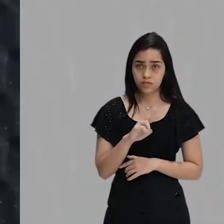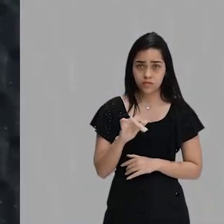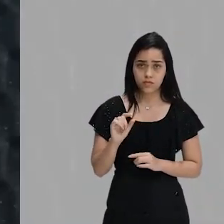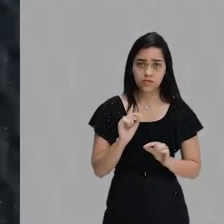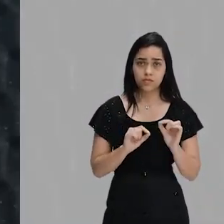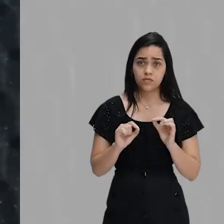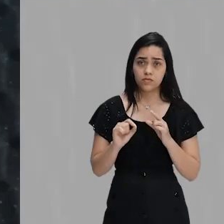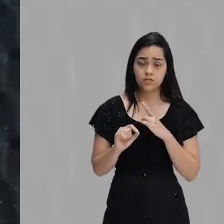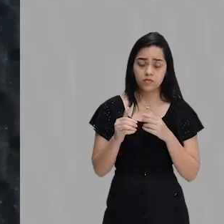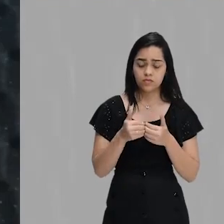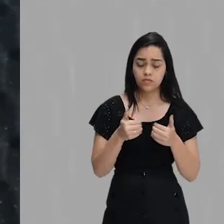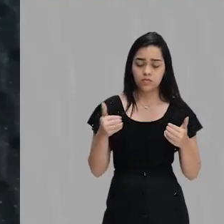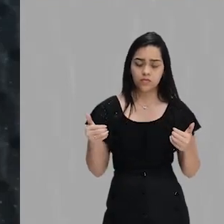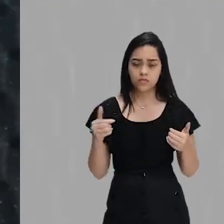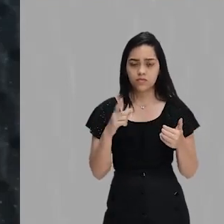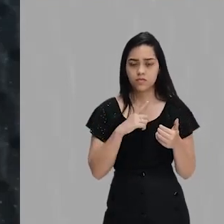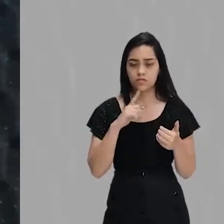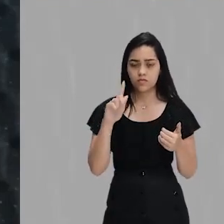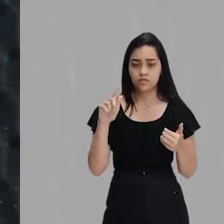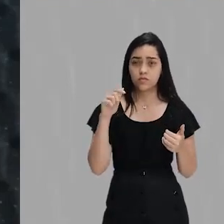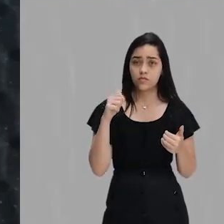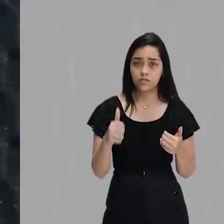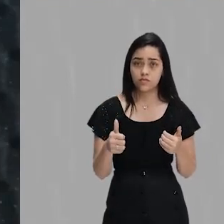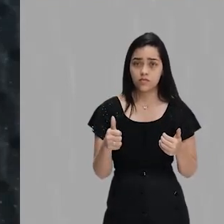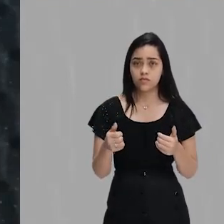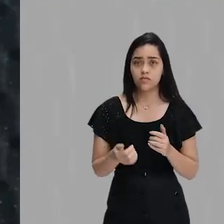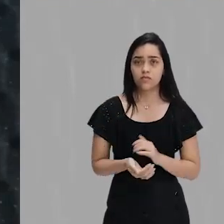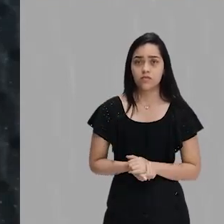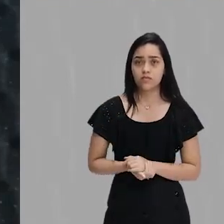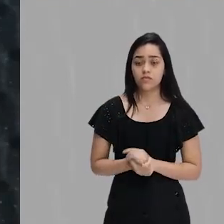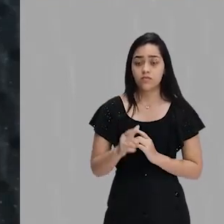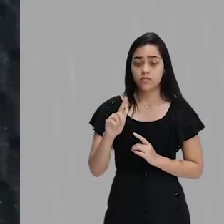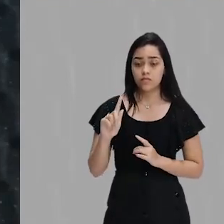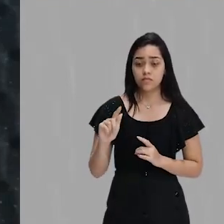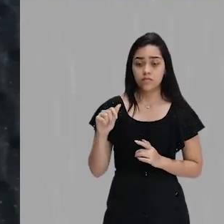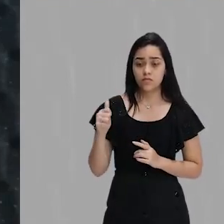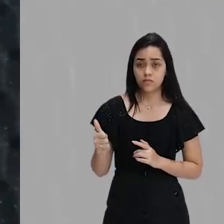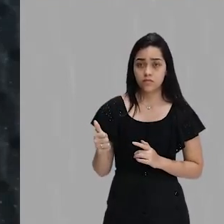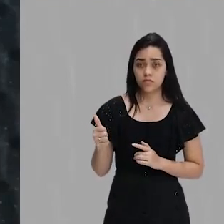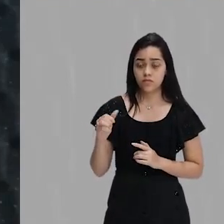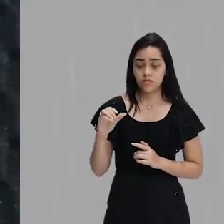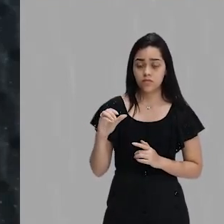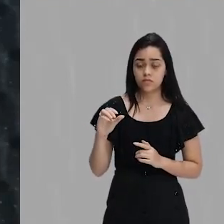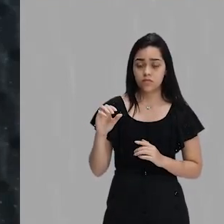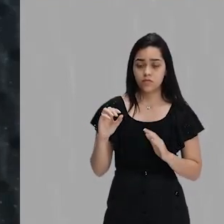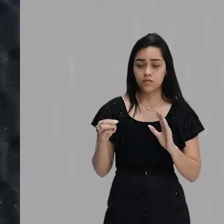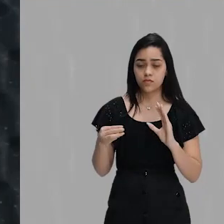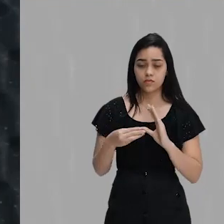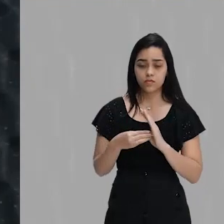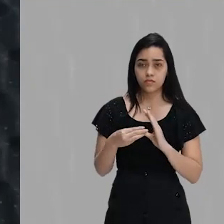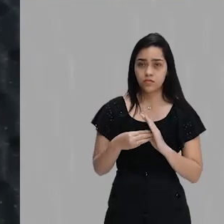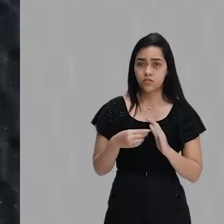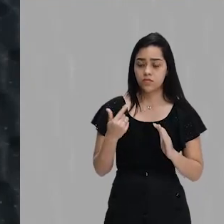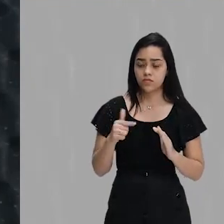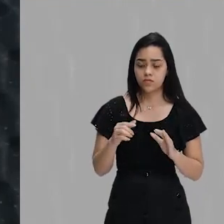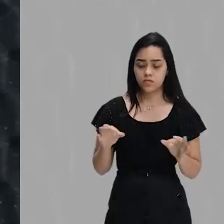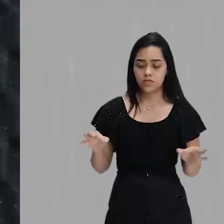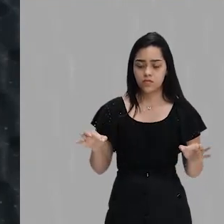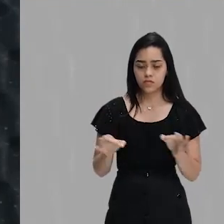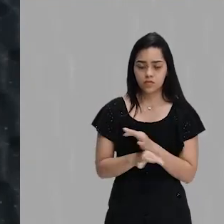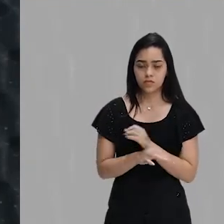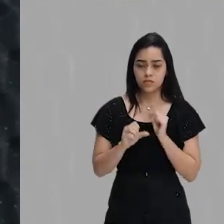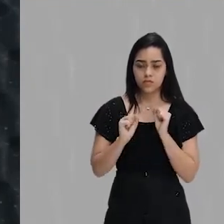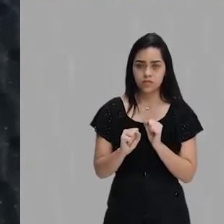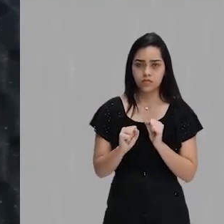ser uma subdivisão do intervalo G1. No G1, a célula ela não está pronta ali para